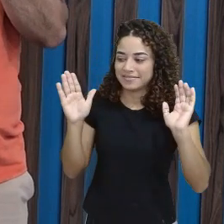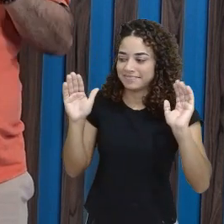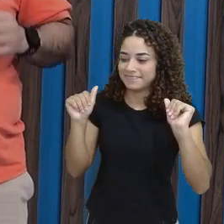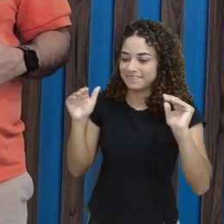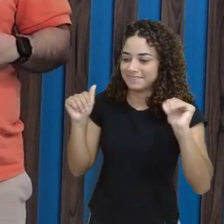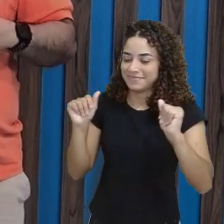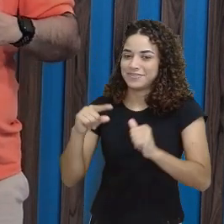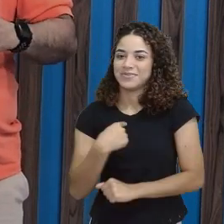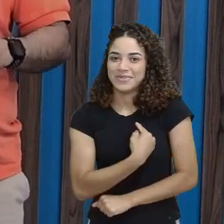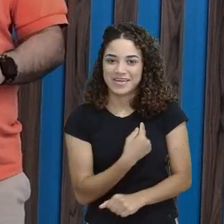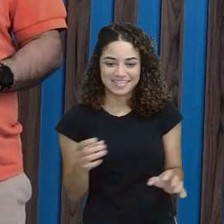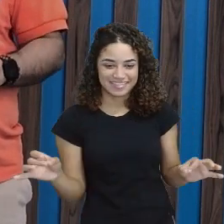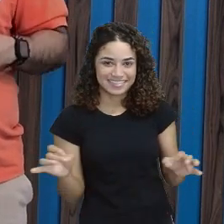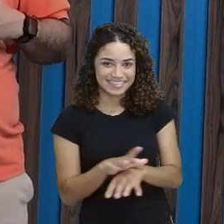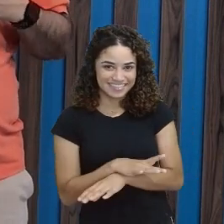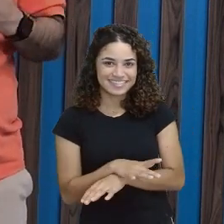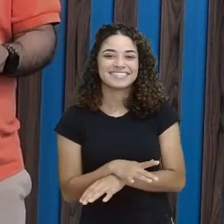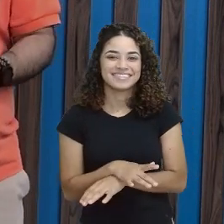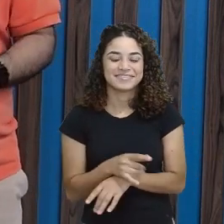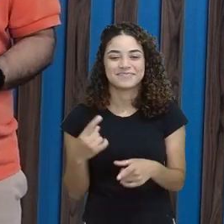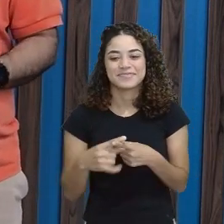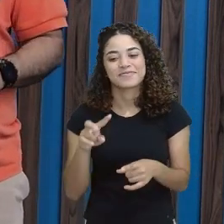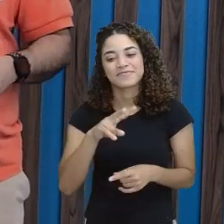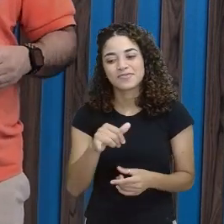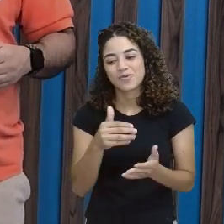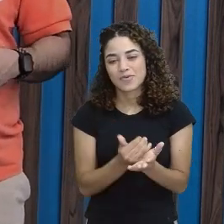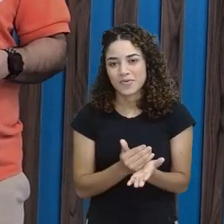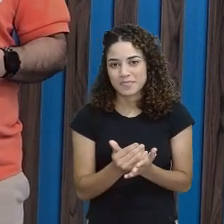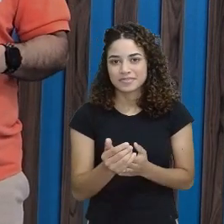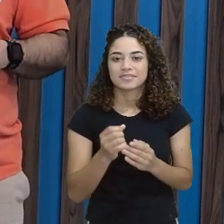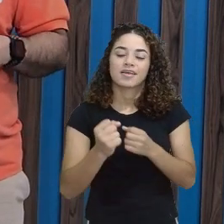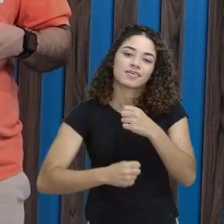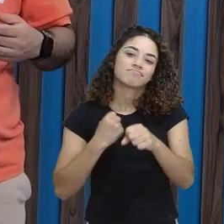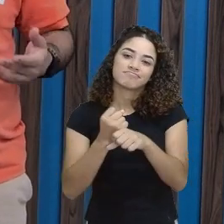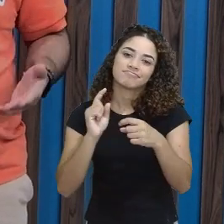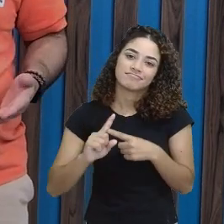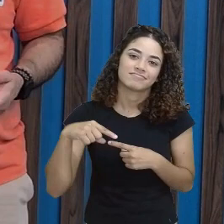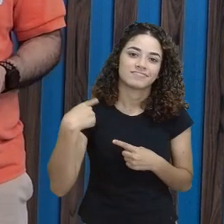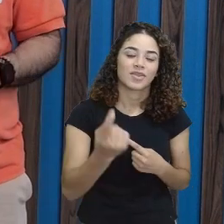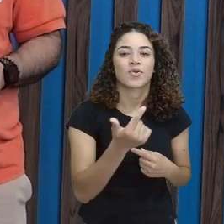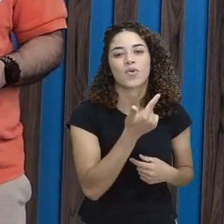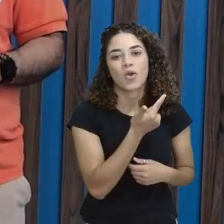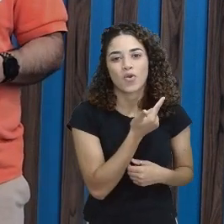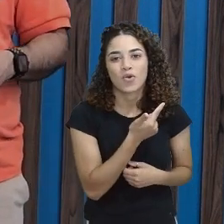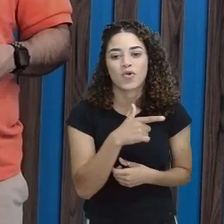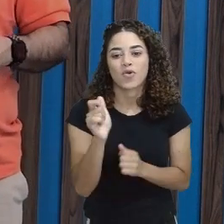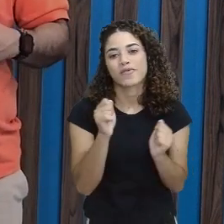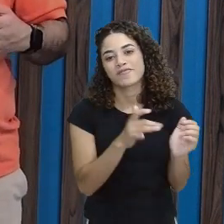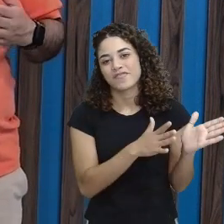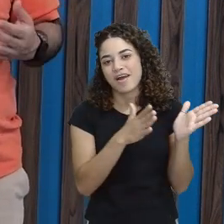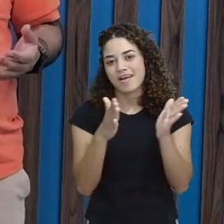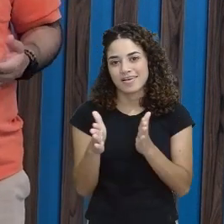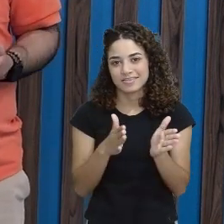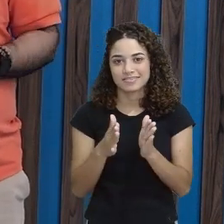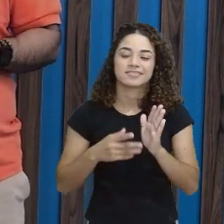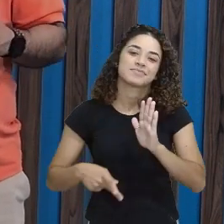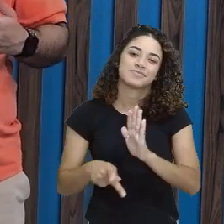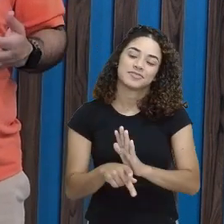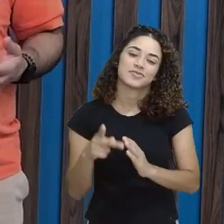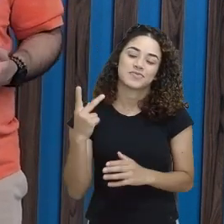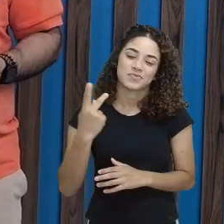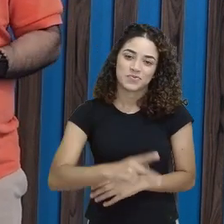gente, porque vão começar no próximo ano uma nova etapa da sua vida